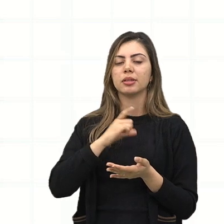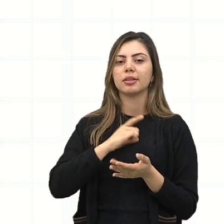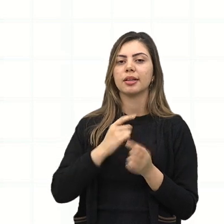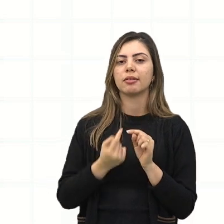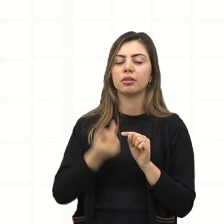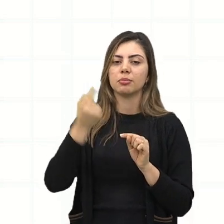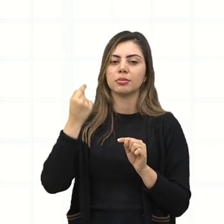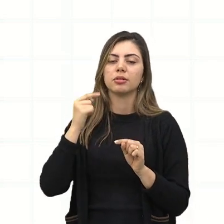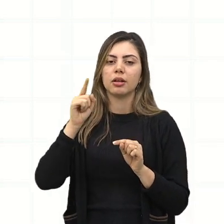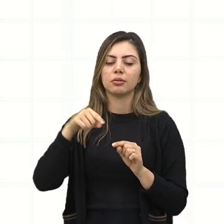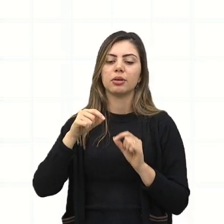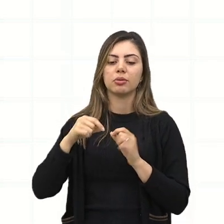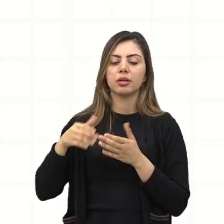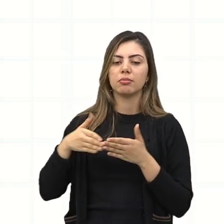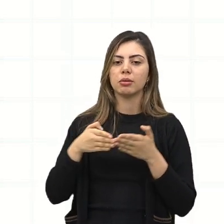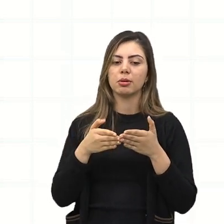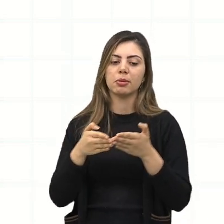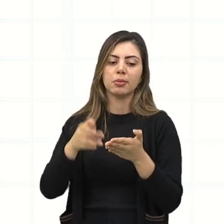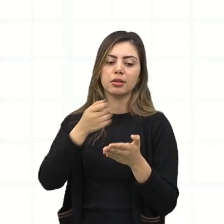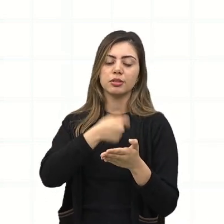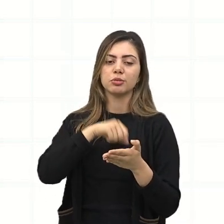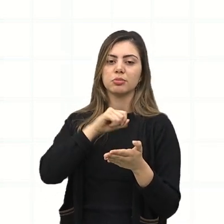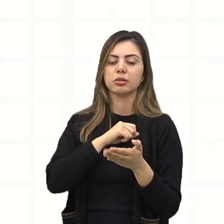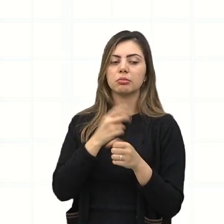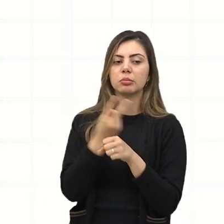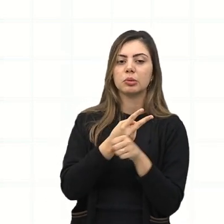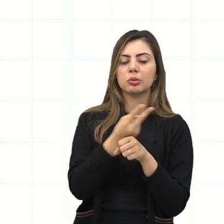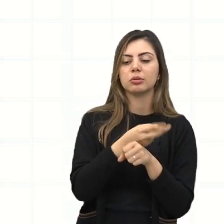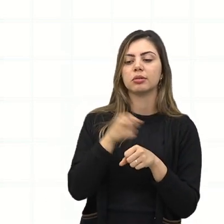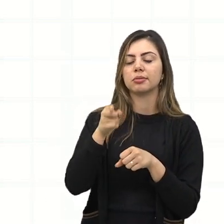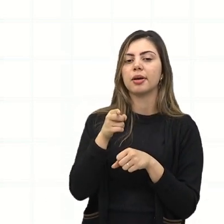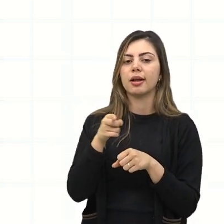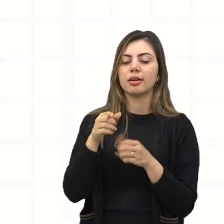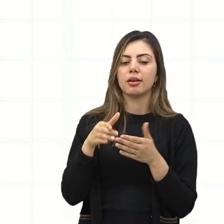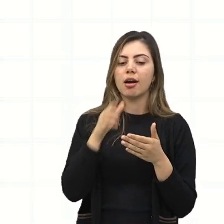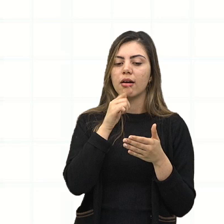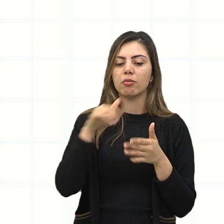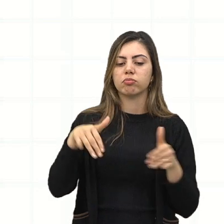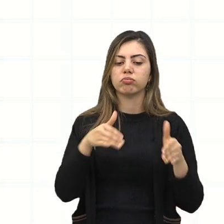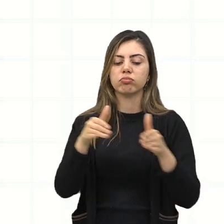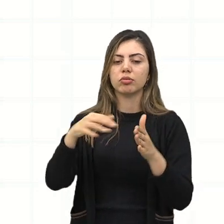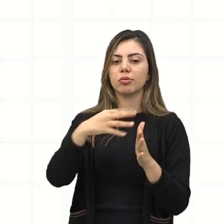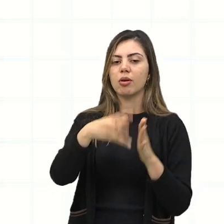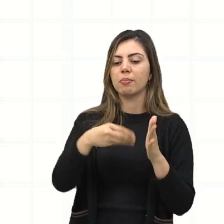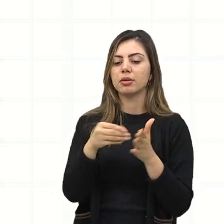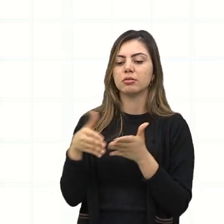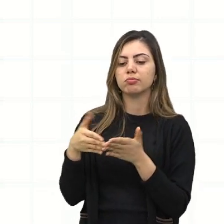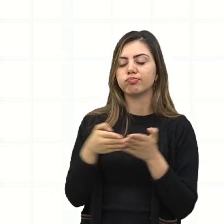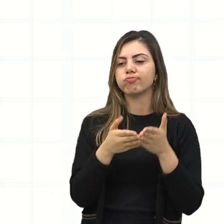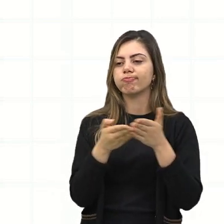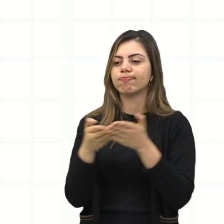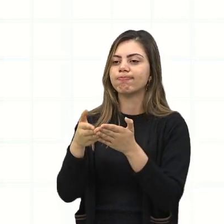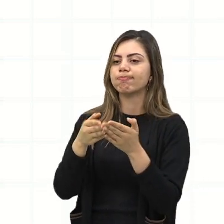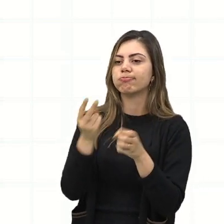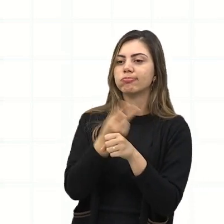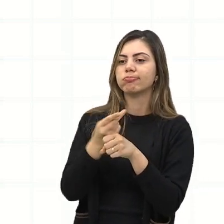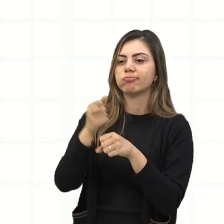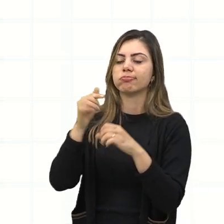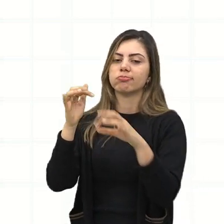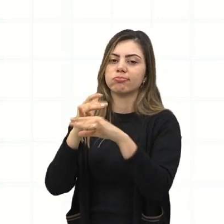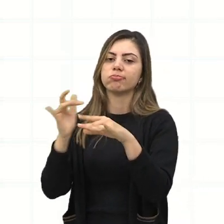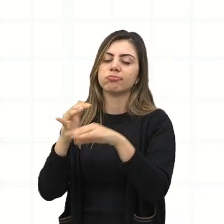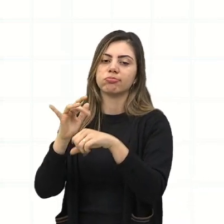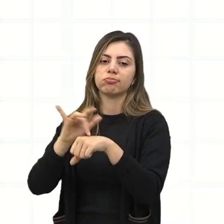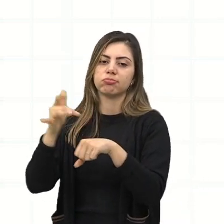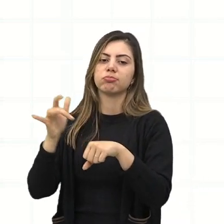expedição desses espanhóis em busca do Eldorado, subindo o rio Amazonas, até encontrarem no rio Amazonas, a gente tem